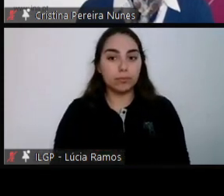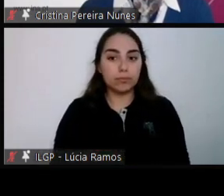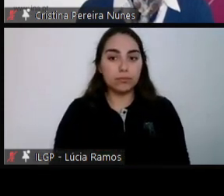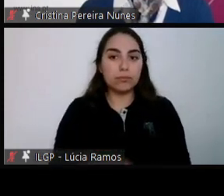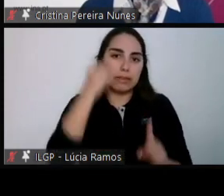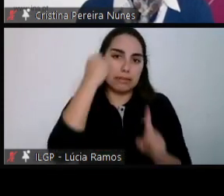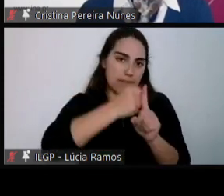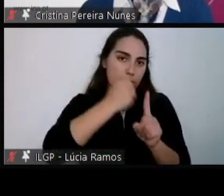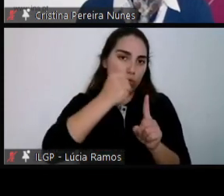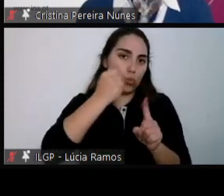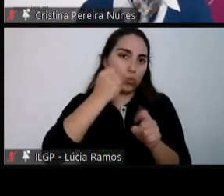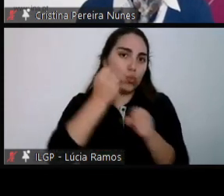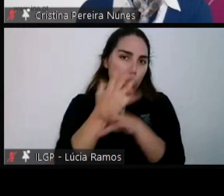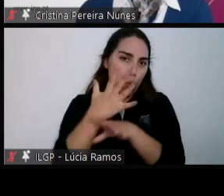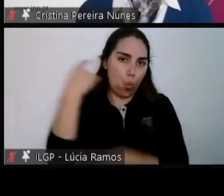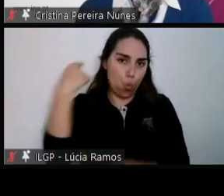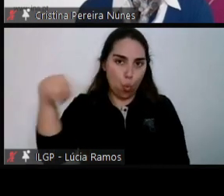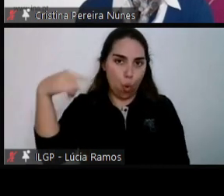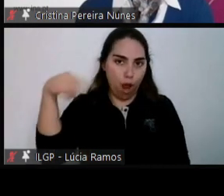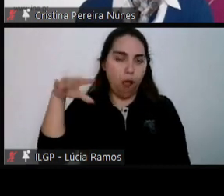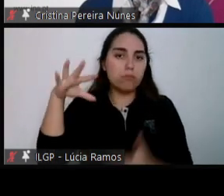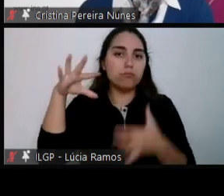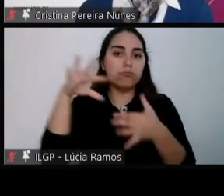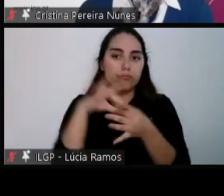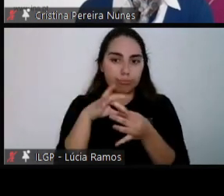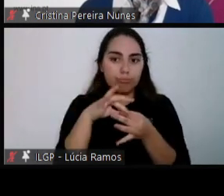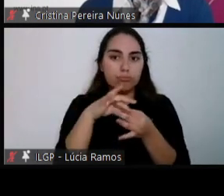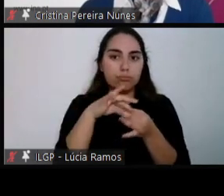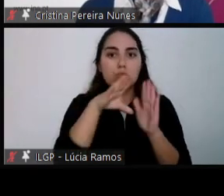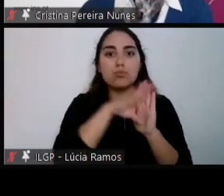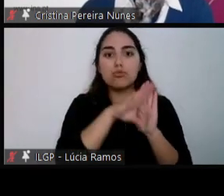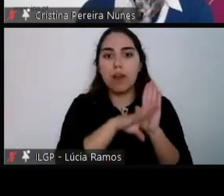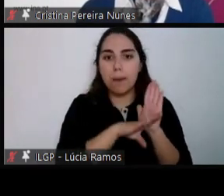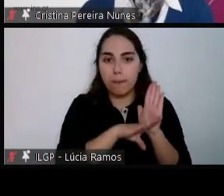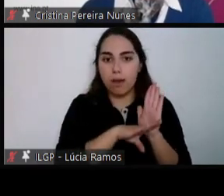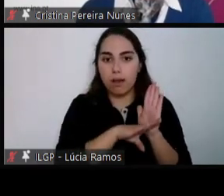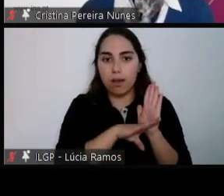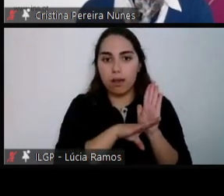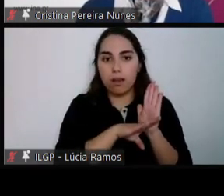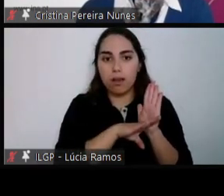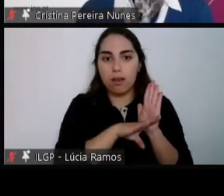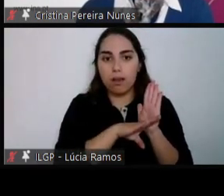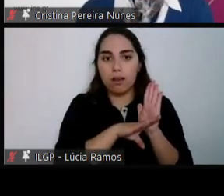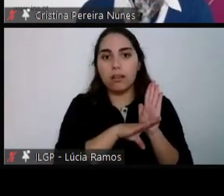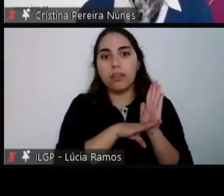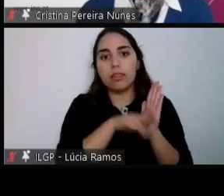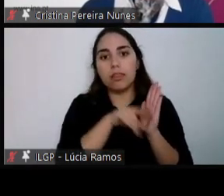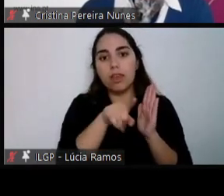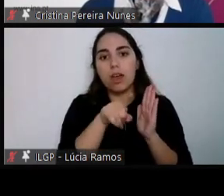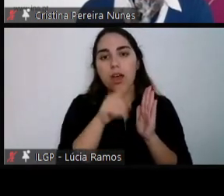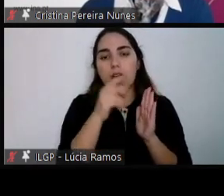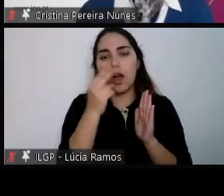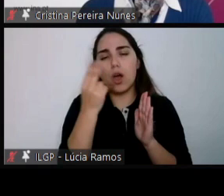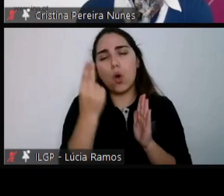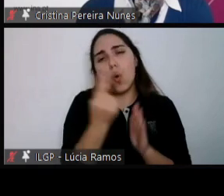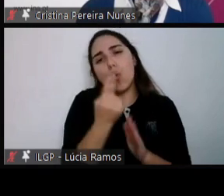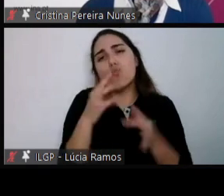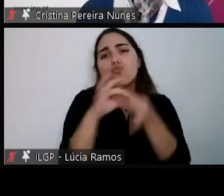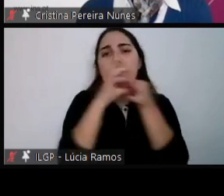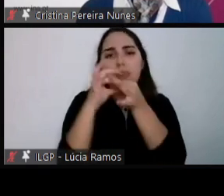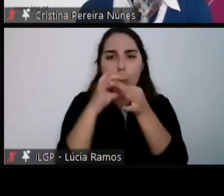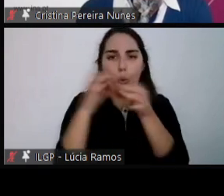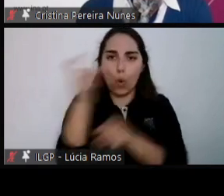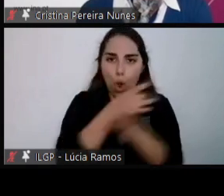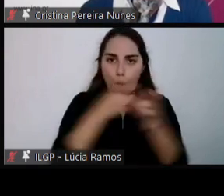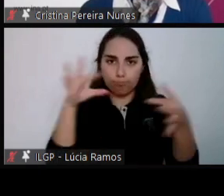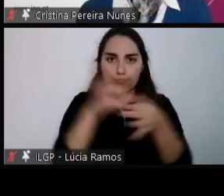está subjacente, que tem a ver com o programa, com as políticas de programa da década digital da União Europeia, não é? Tem aqui 3 grandes objetivos,